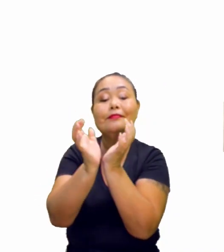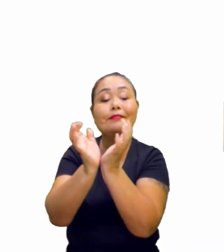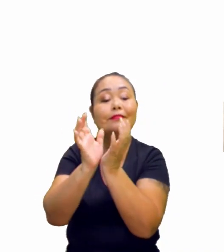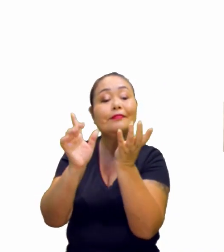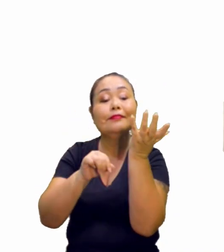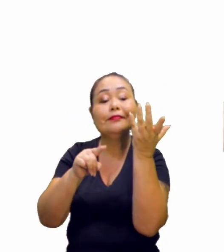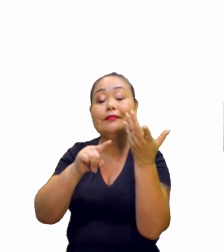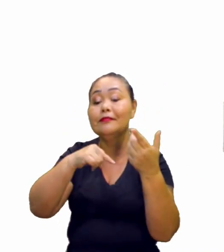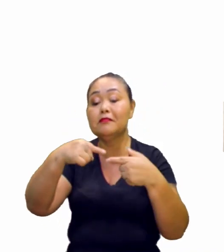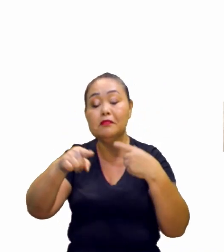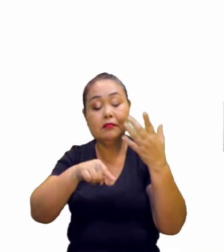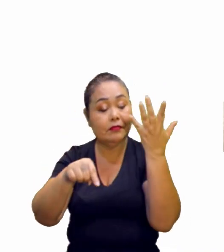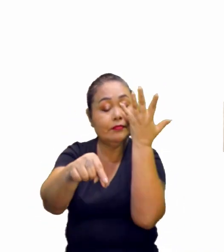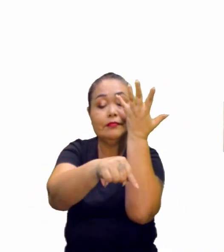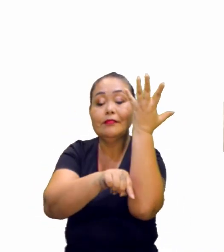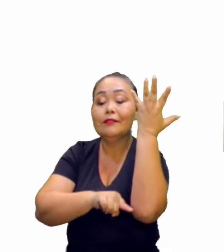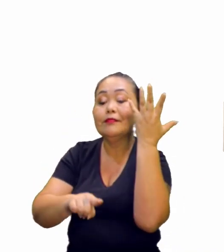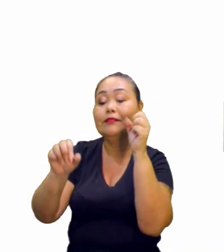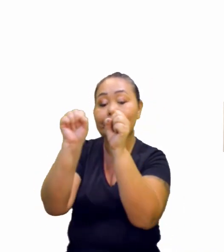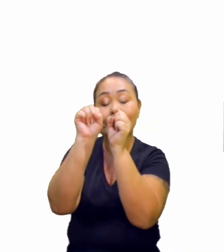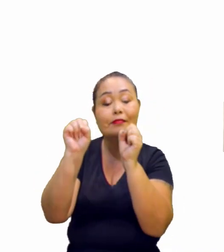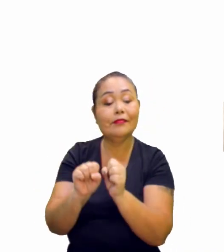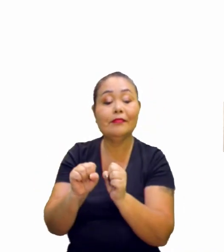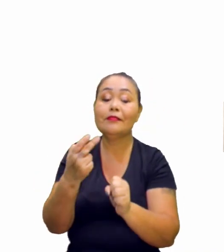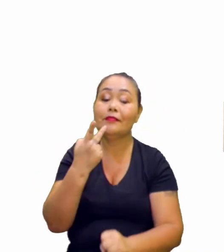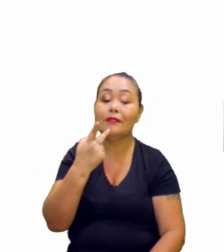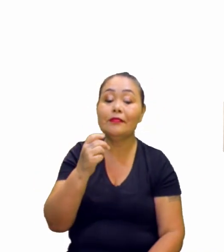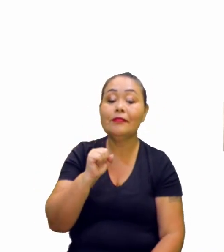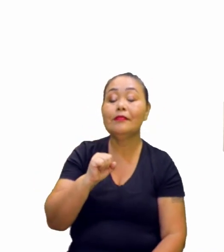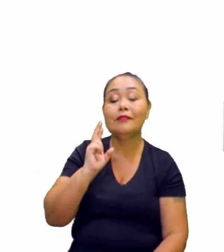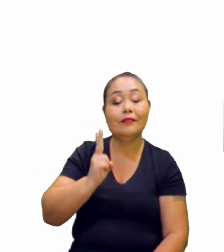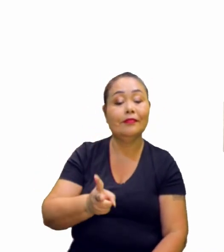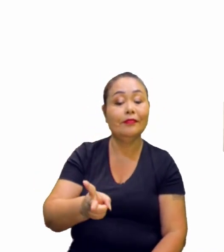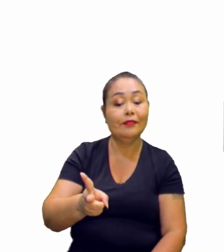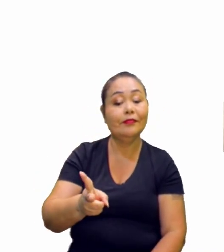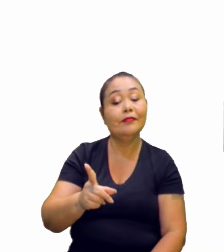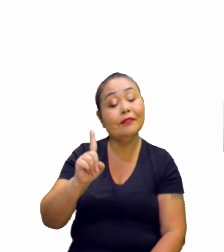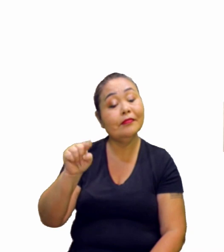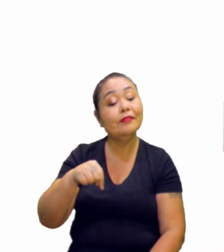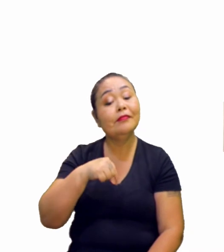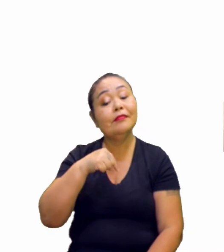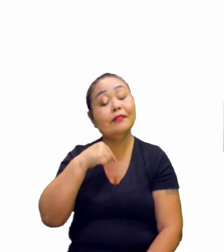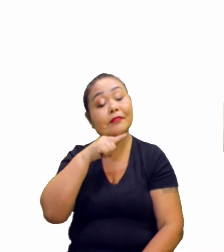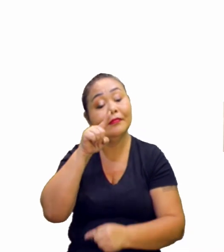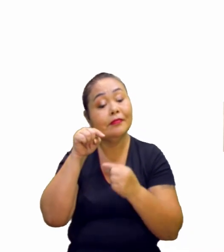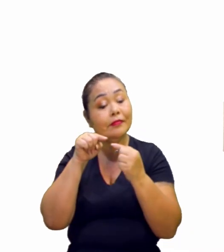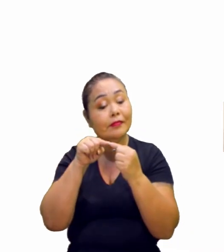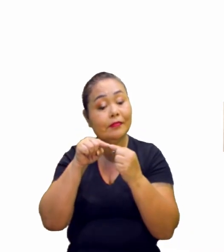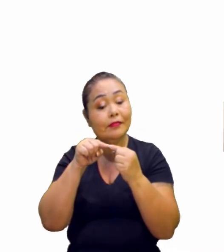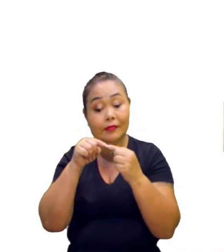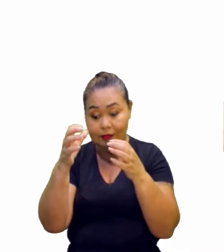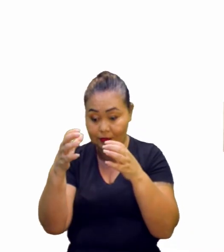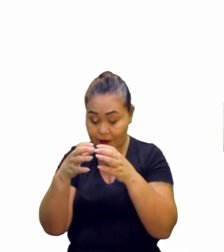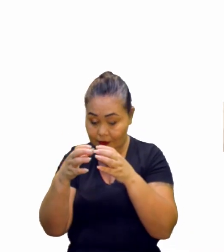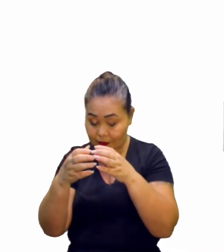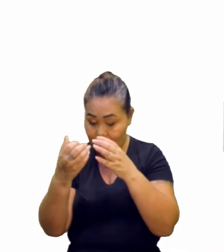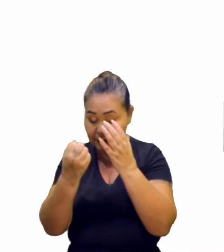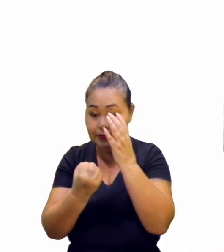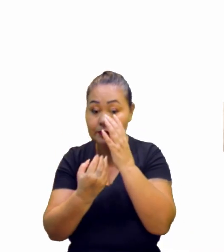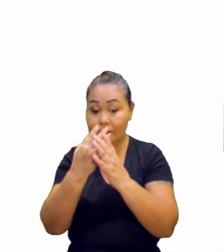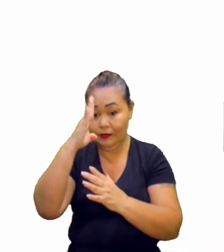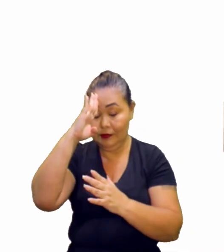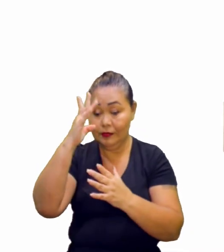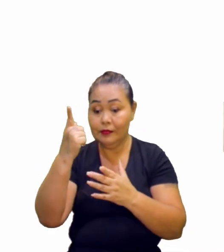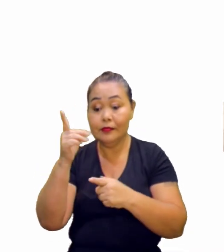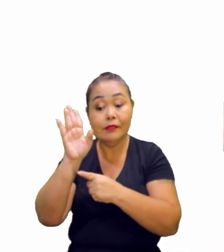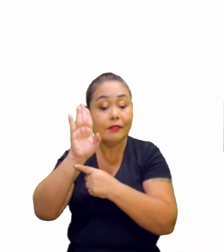plantada aleatoriamente no sistema. Então, a gente está falando do sistema contínuo, cuja função tem uma espécie-chave e a outra